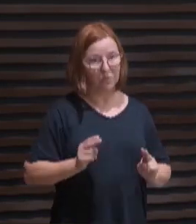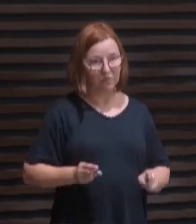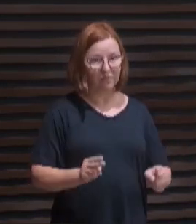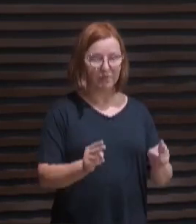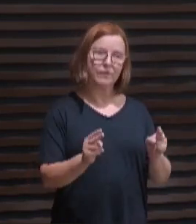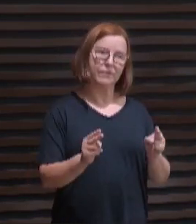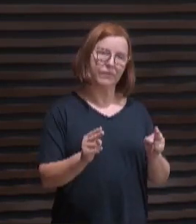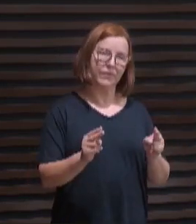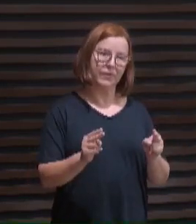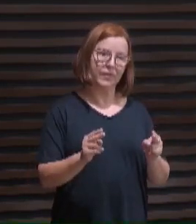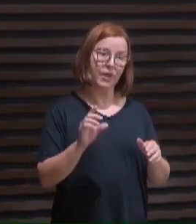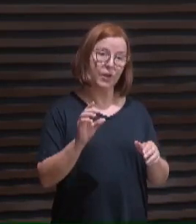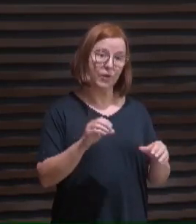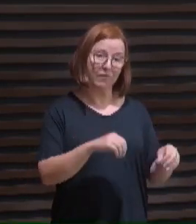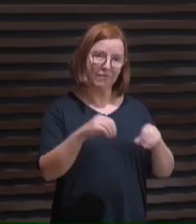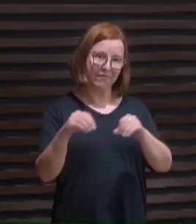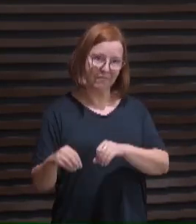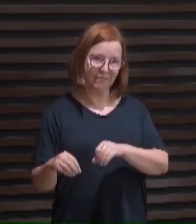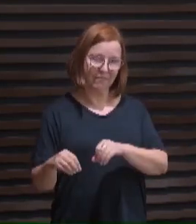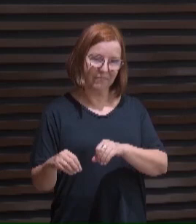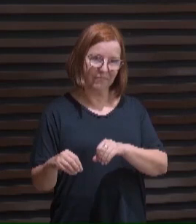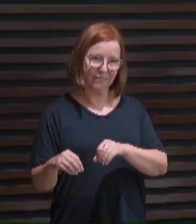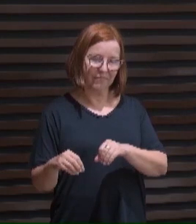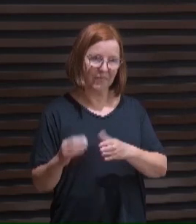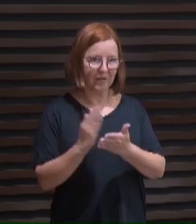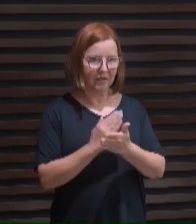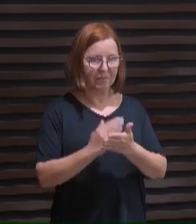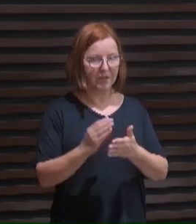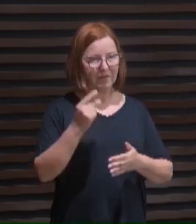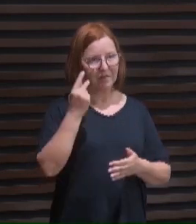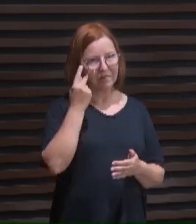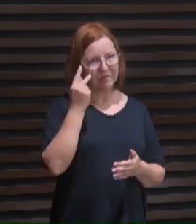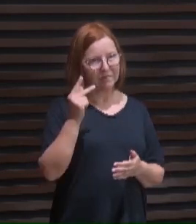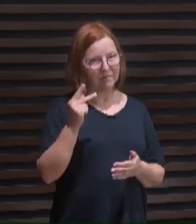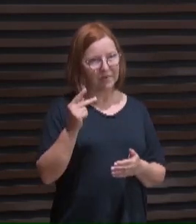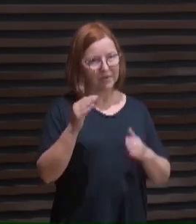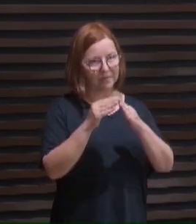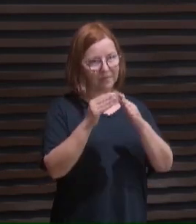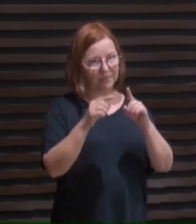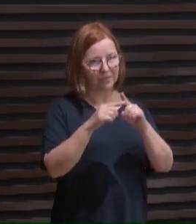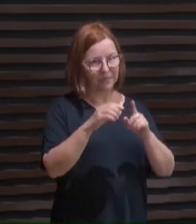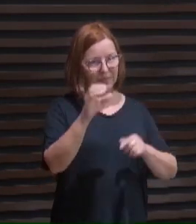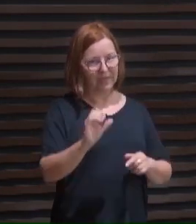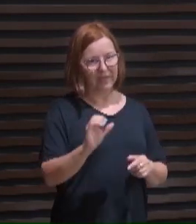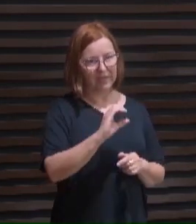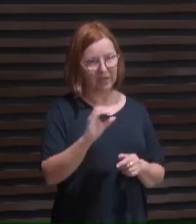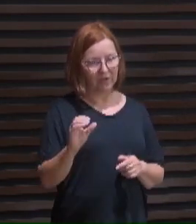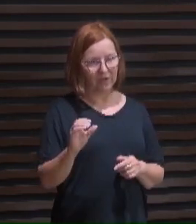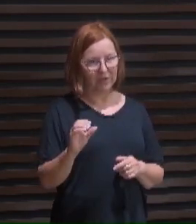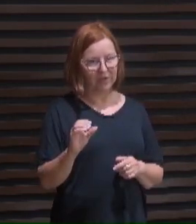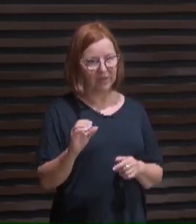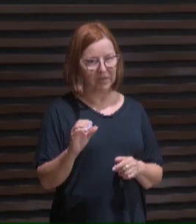foi transferido, parte para a Igreja Católica, e a